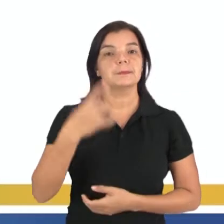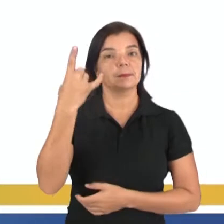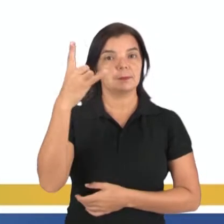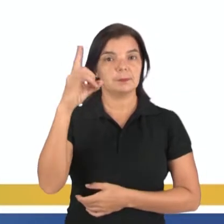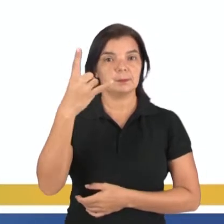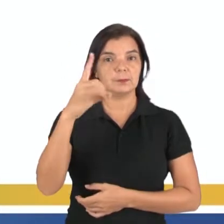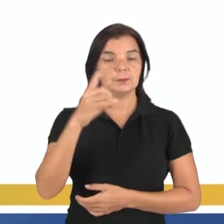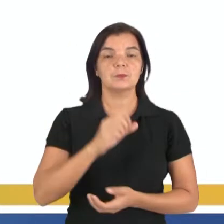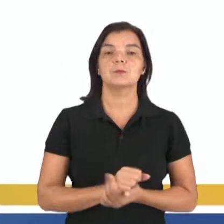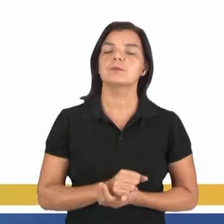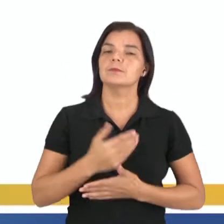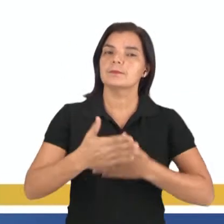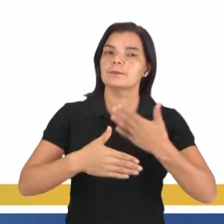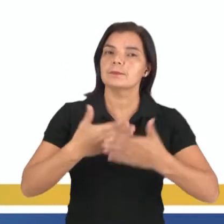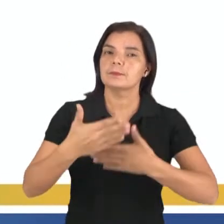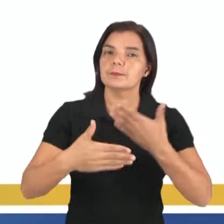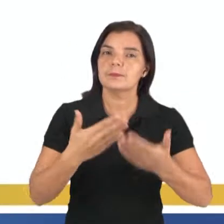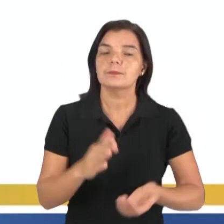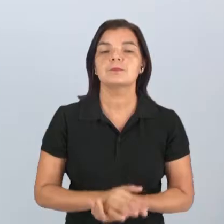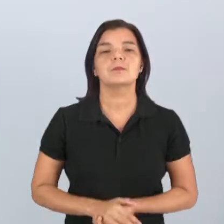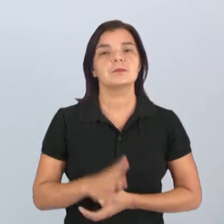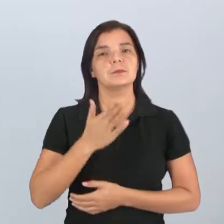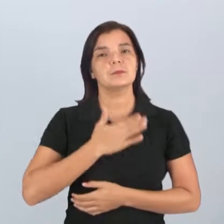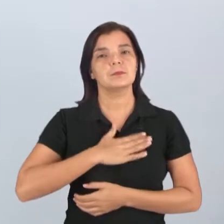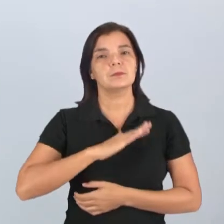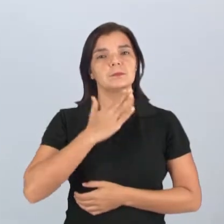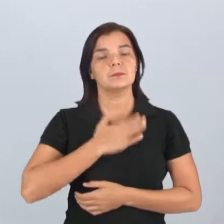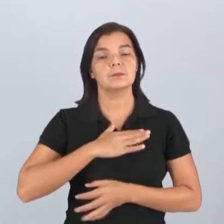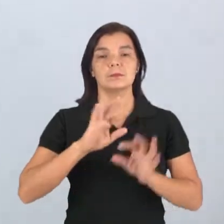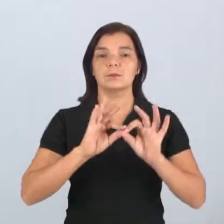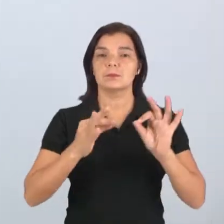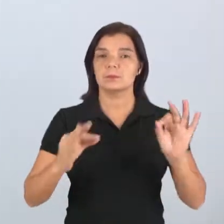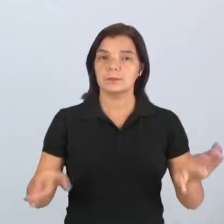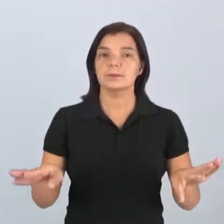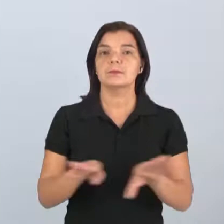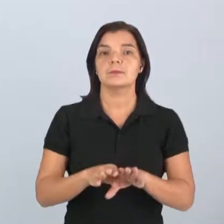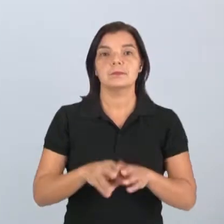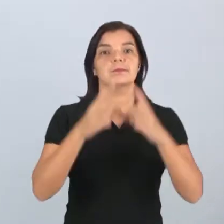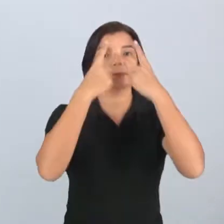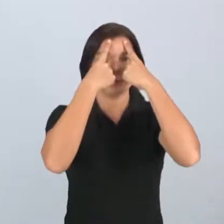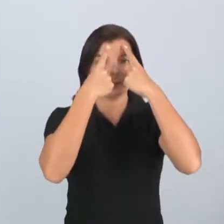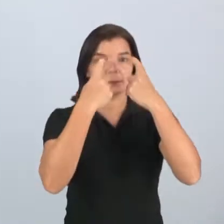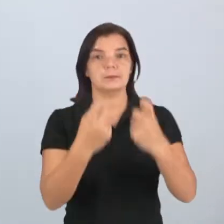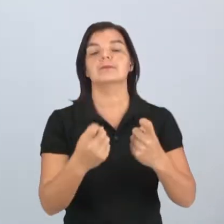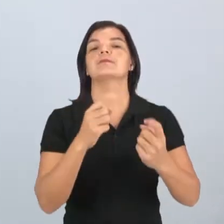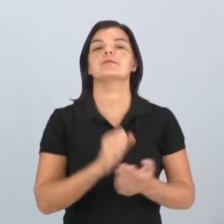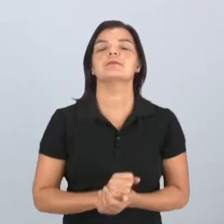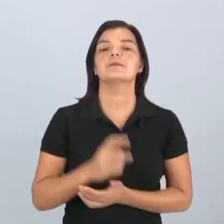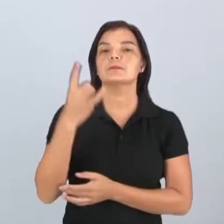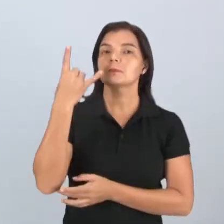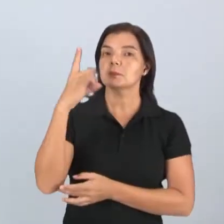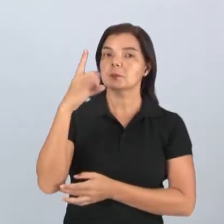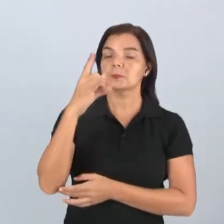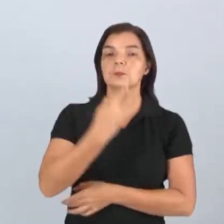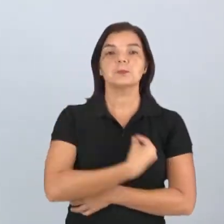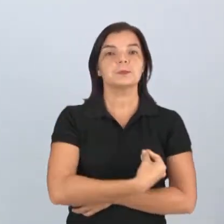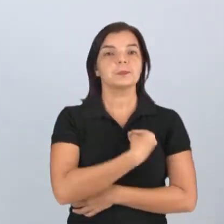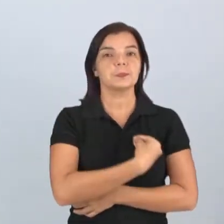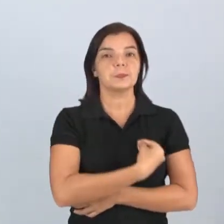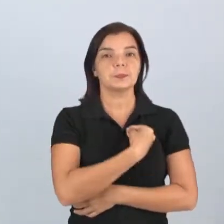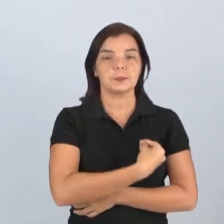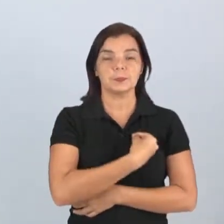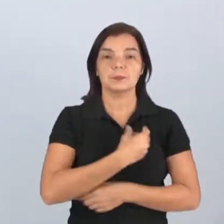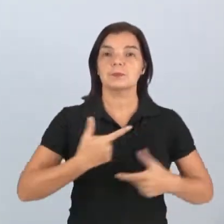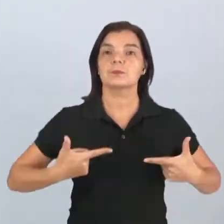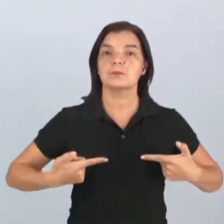Bolívia passou por um processo muito lento, muito longo e inclusive violento, tá? A Bolívia vai vivenciar